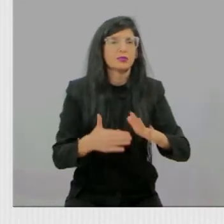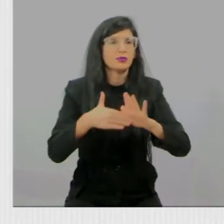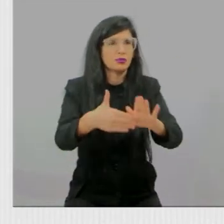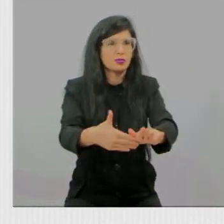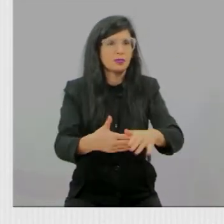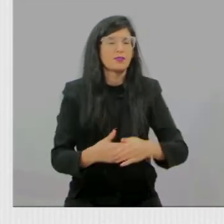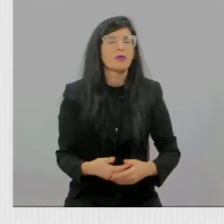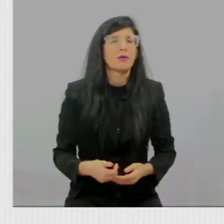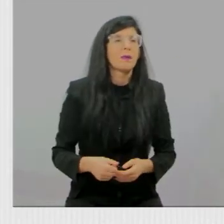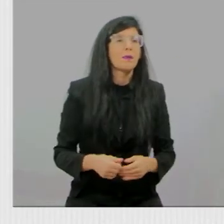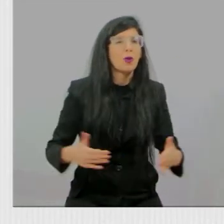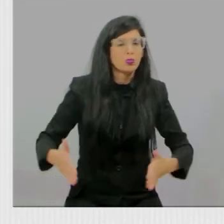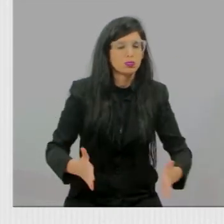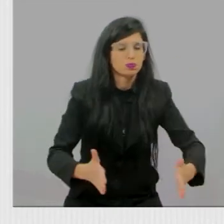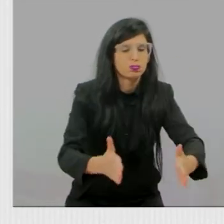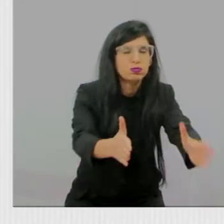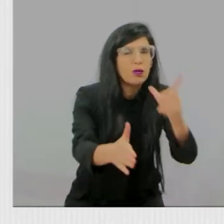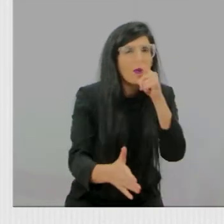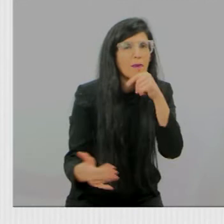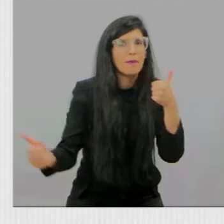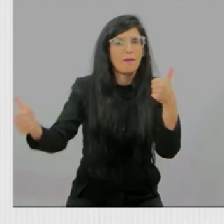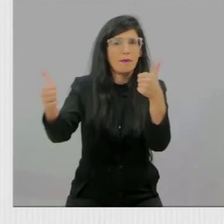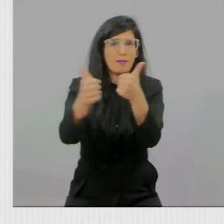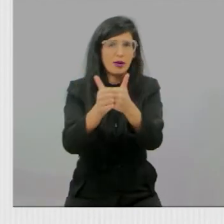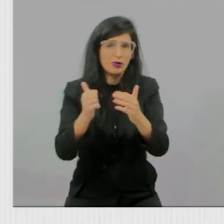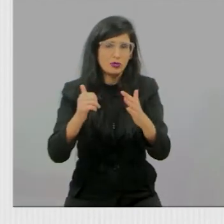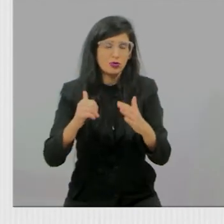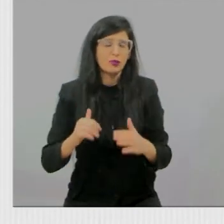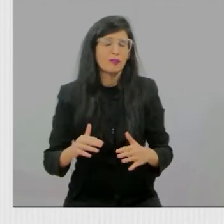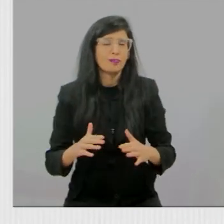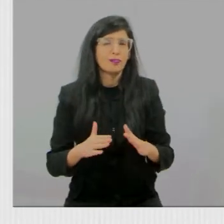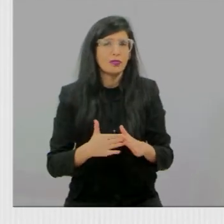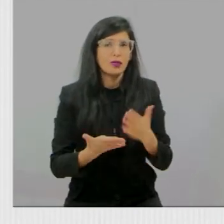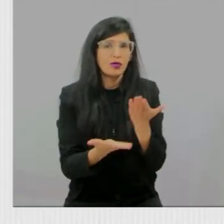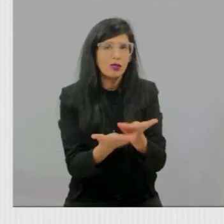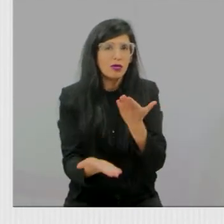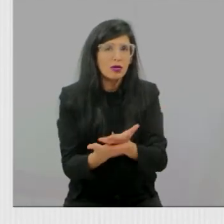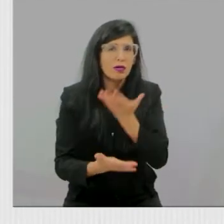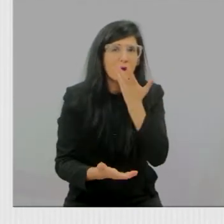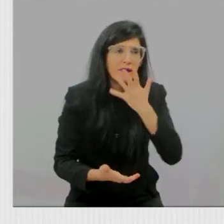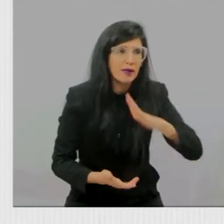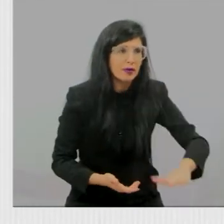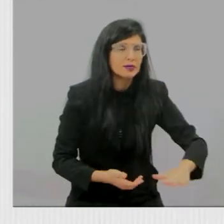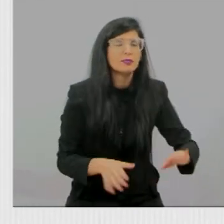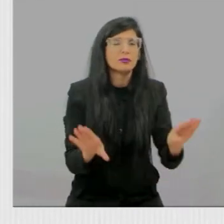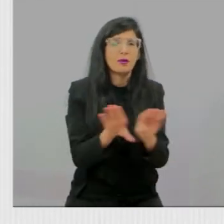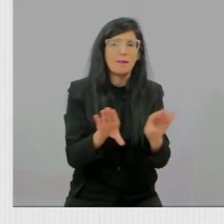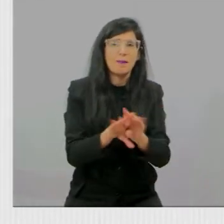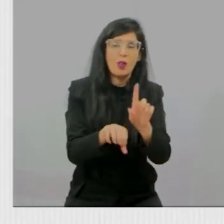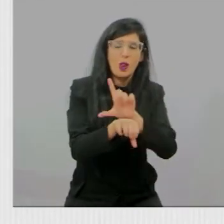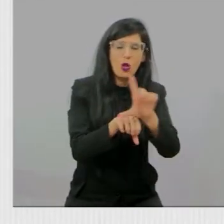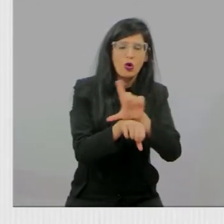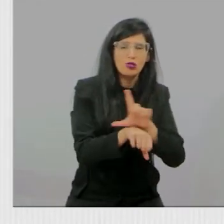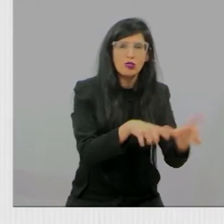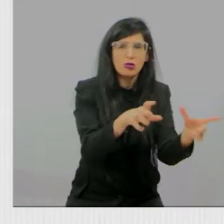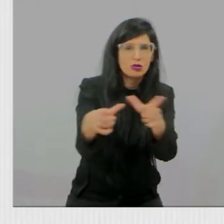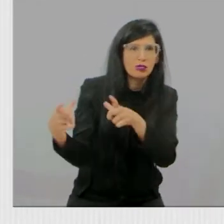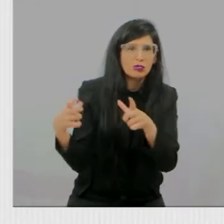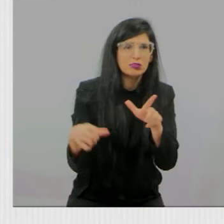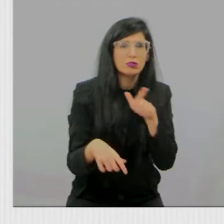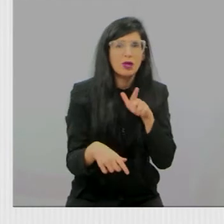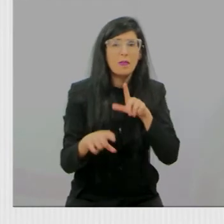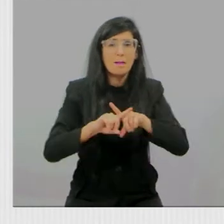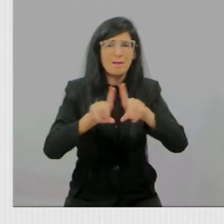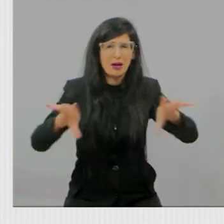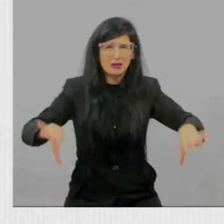ao BS, Escolinha de Crianças, caminho, pontos comerciais e esgoto a céu aberto,